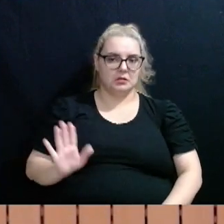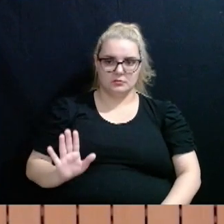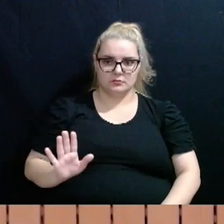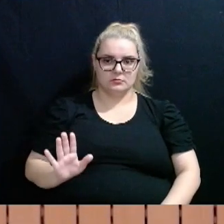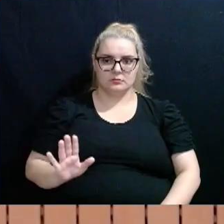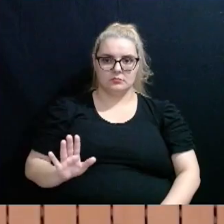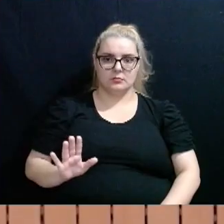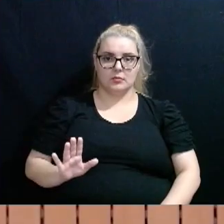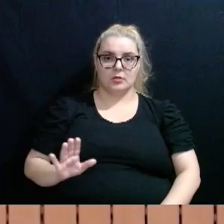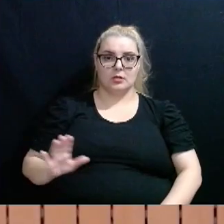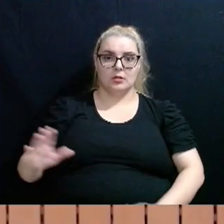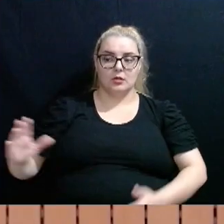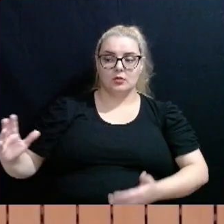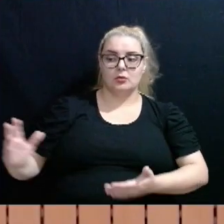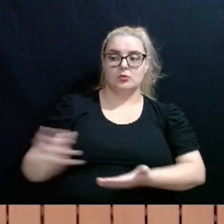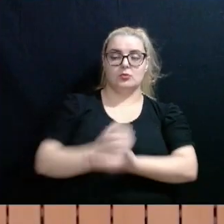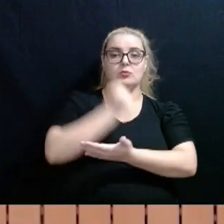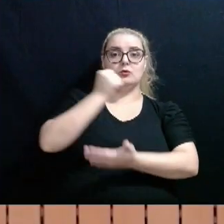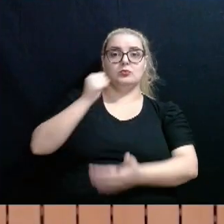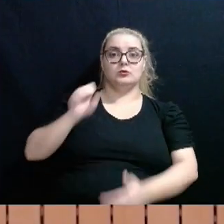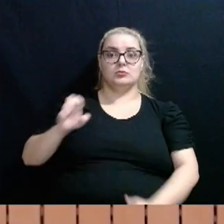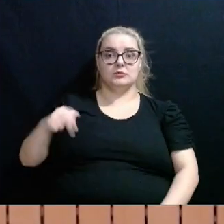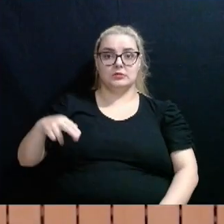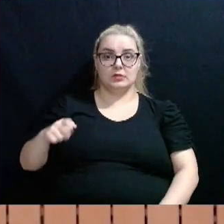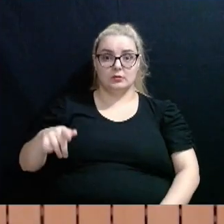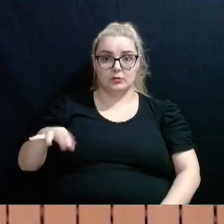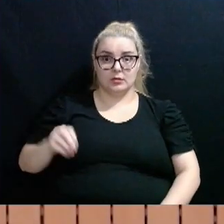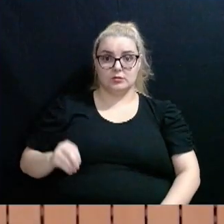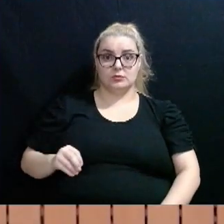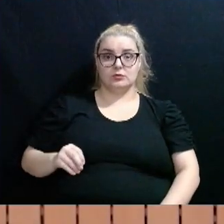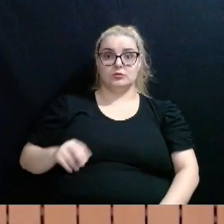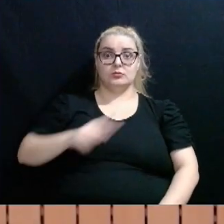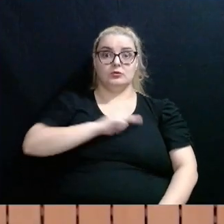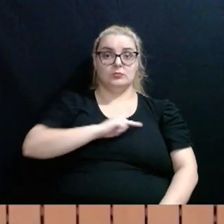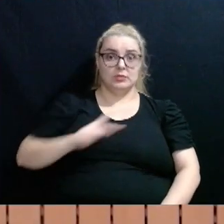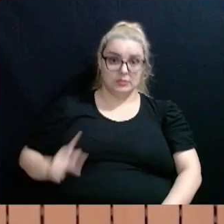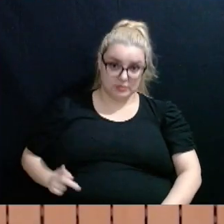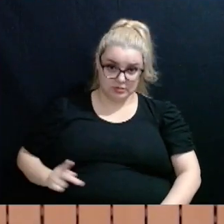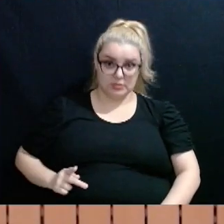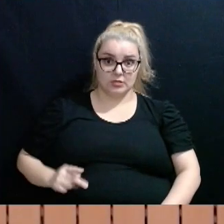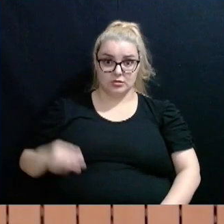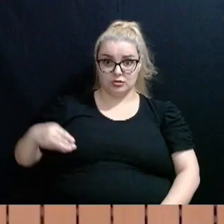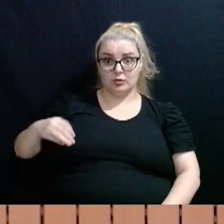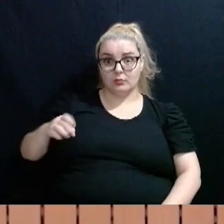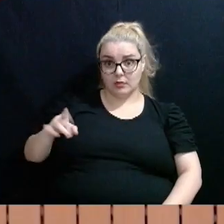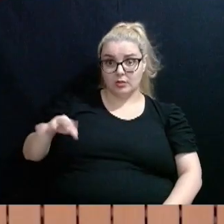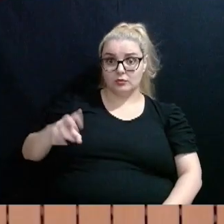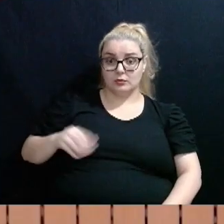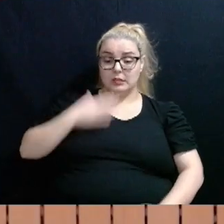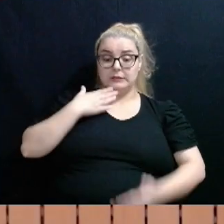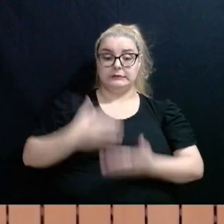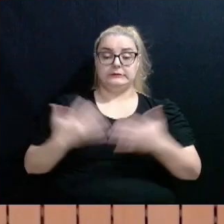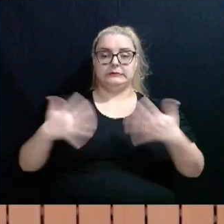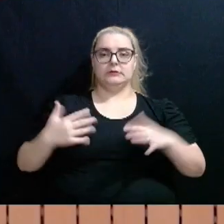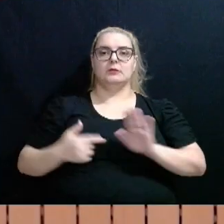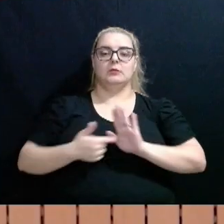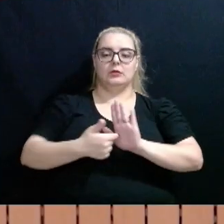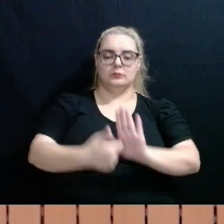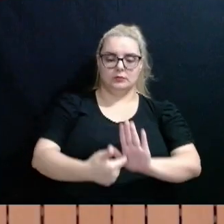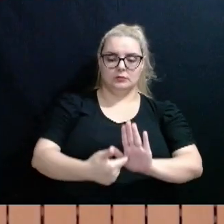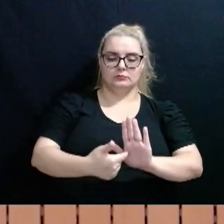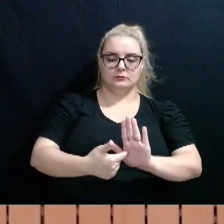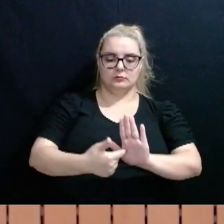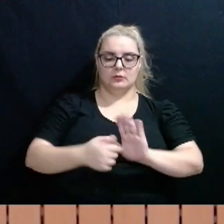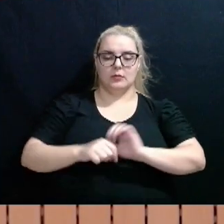sequestro do presidente Nicolás Maduro ele é chocante por seu ineditismo e pelo que ele revela. A disposição dos